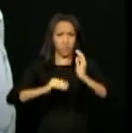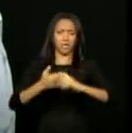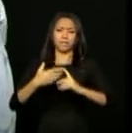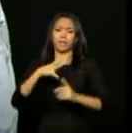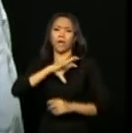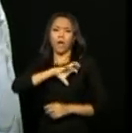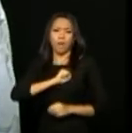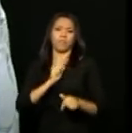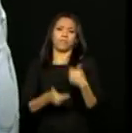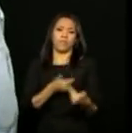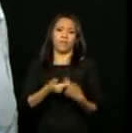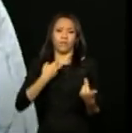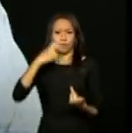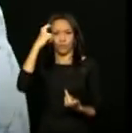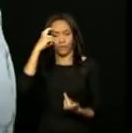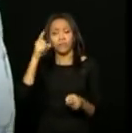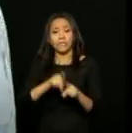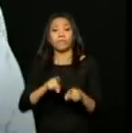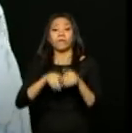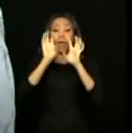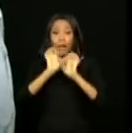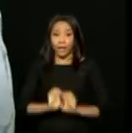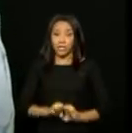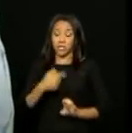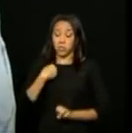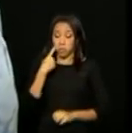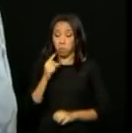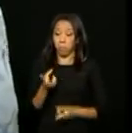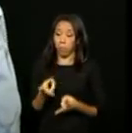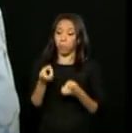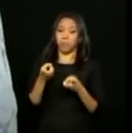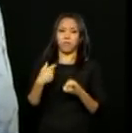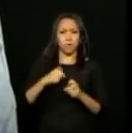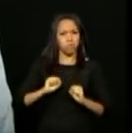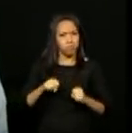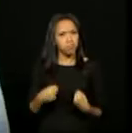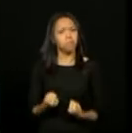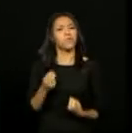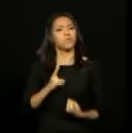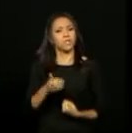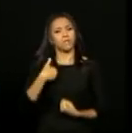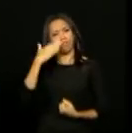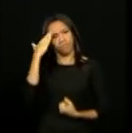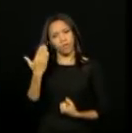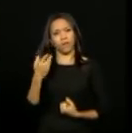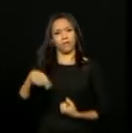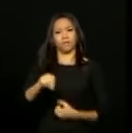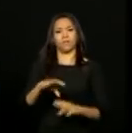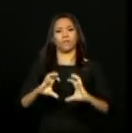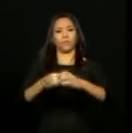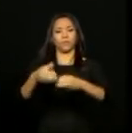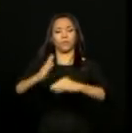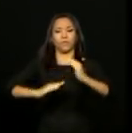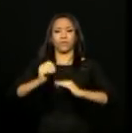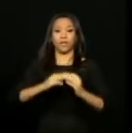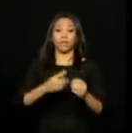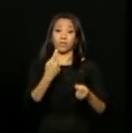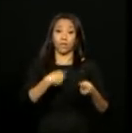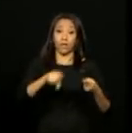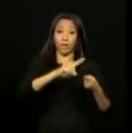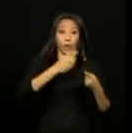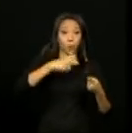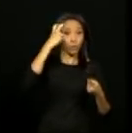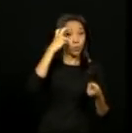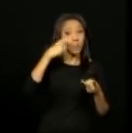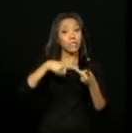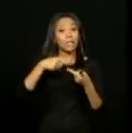valores reforçaram minhas convicções, às quais sempre serei grata. Cultura e educação não